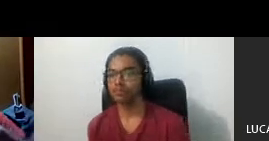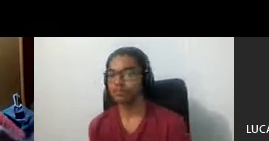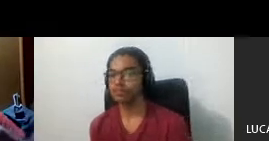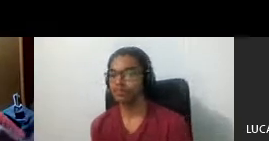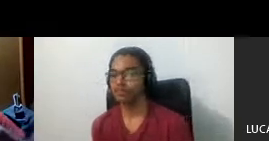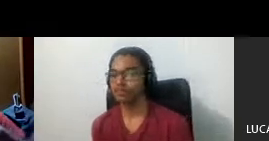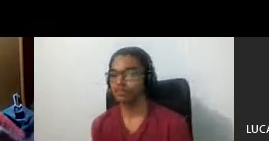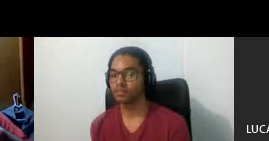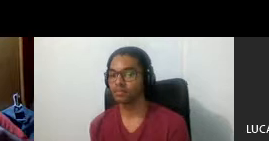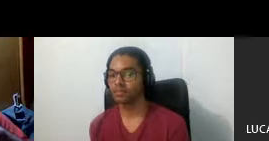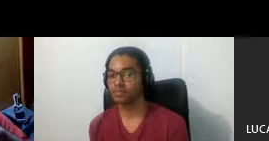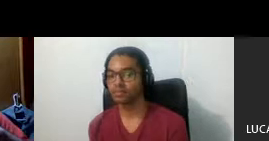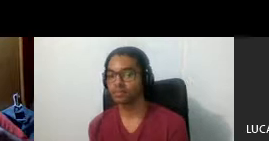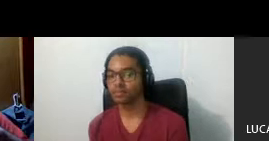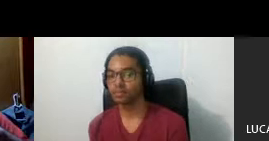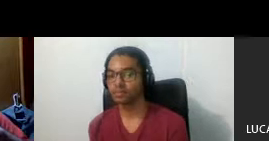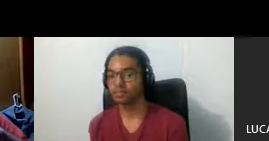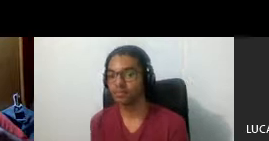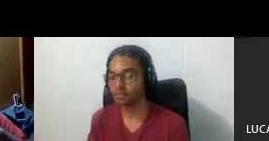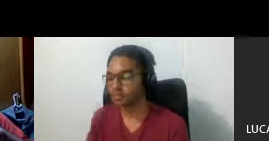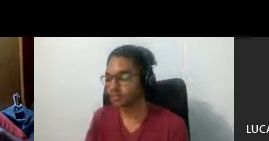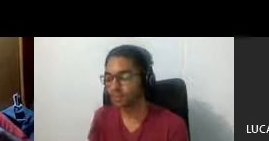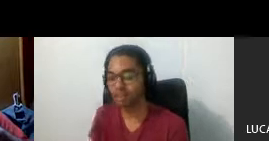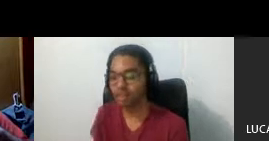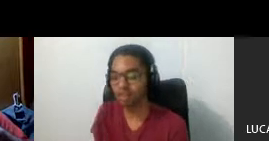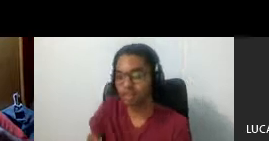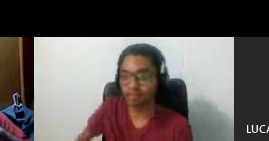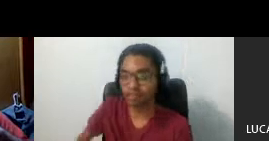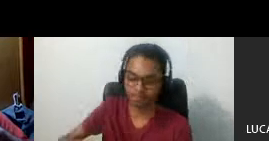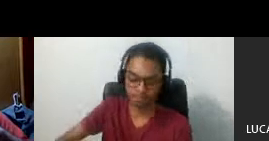O Gustavo está balançando a cabeça aí, está ruim de ouvir, Gustavo?